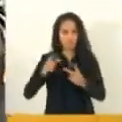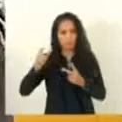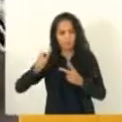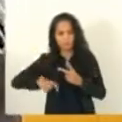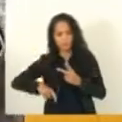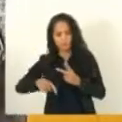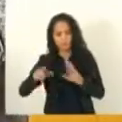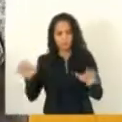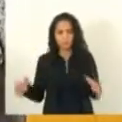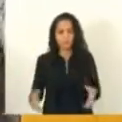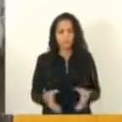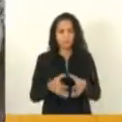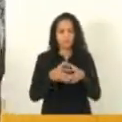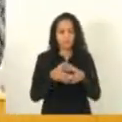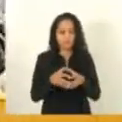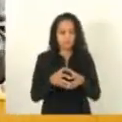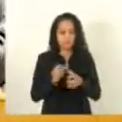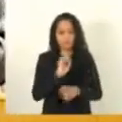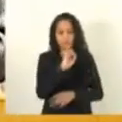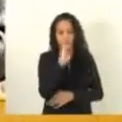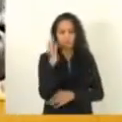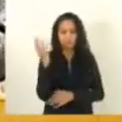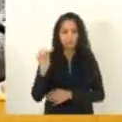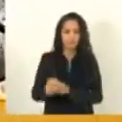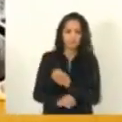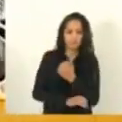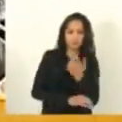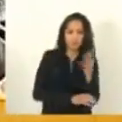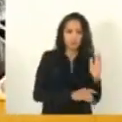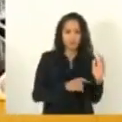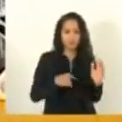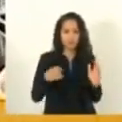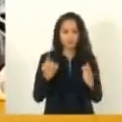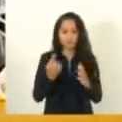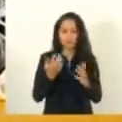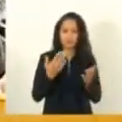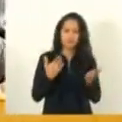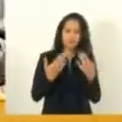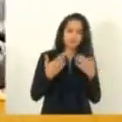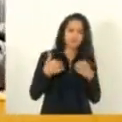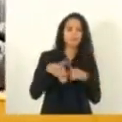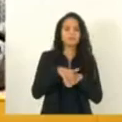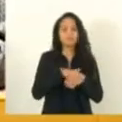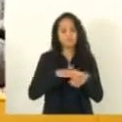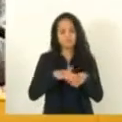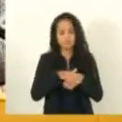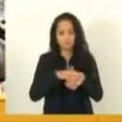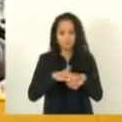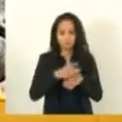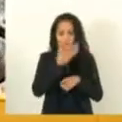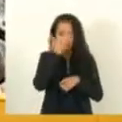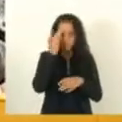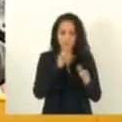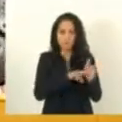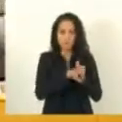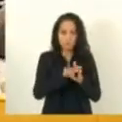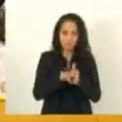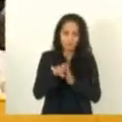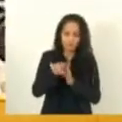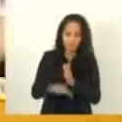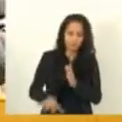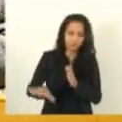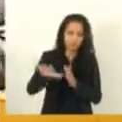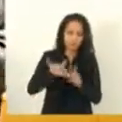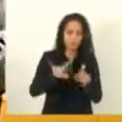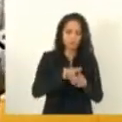na Comissão de Meio Ambiente, estivemos conversando com especialistas, inclusive